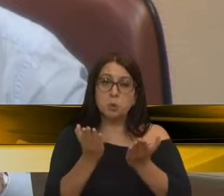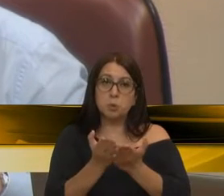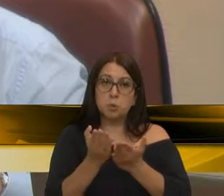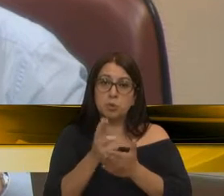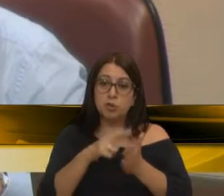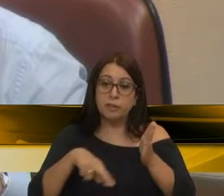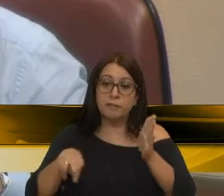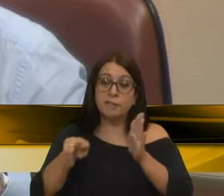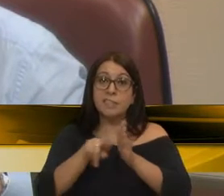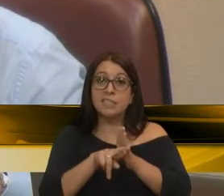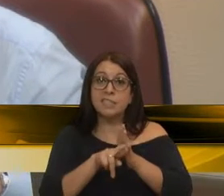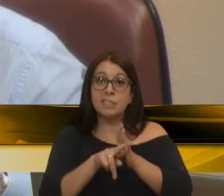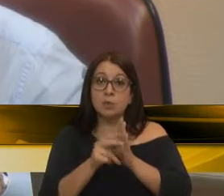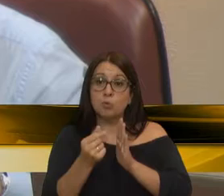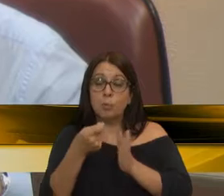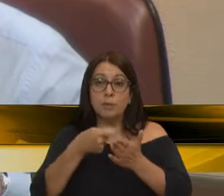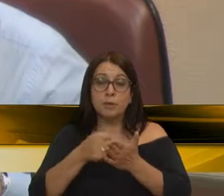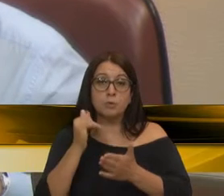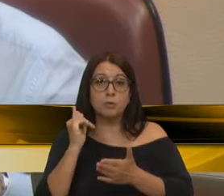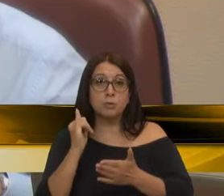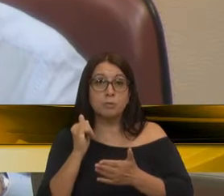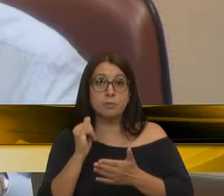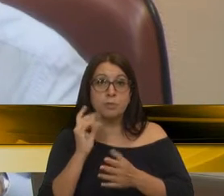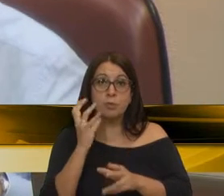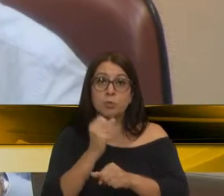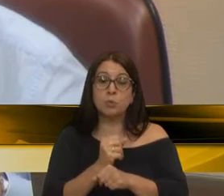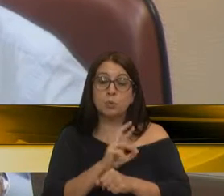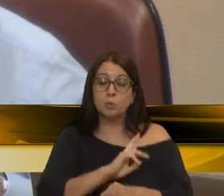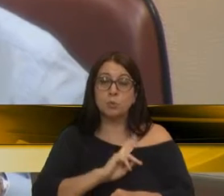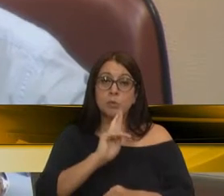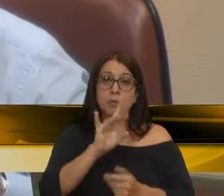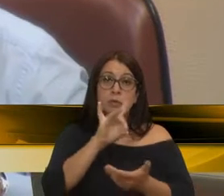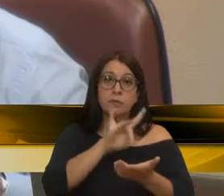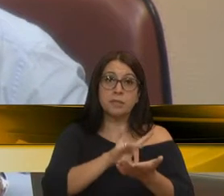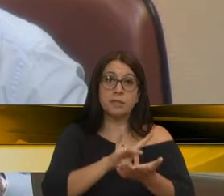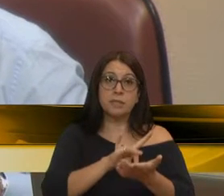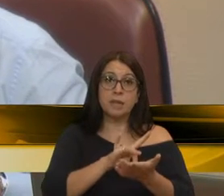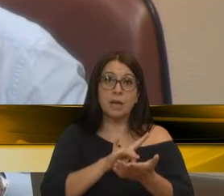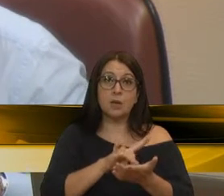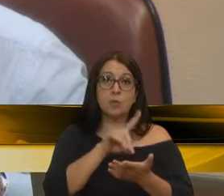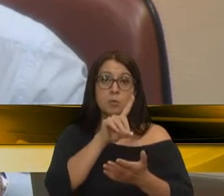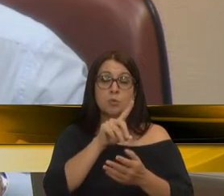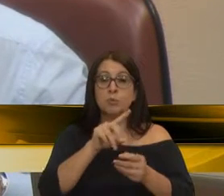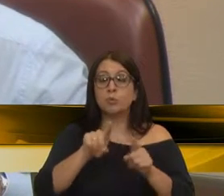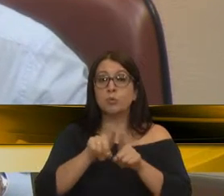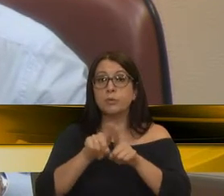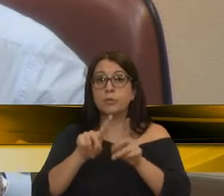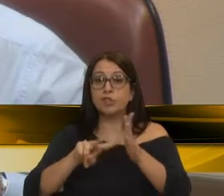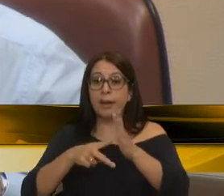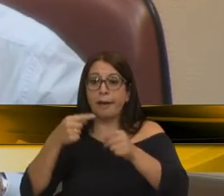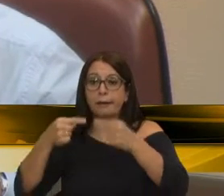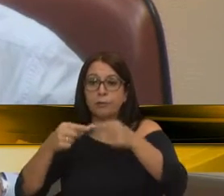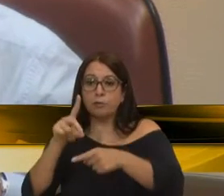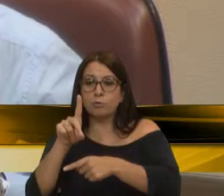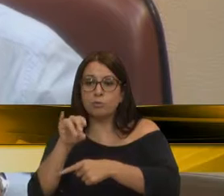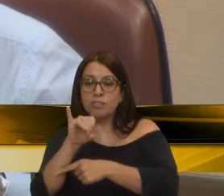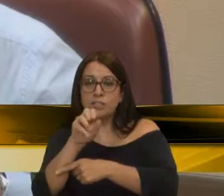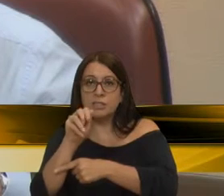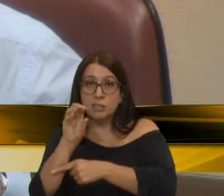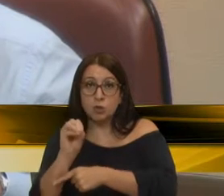da tarifa ter sido concluído se o resultado oficial do dissídio da categoria dos trabalhadores da concessionária